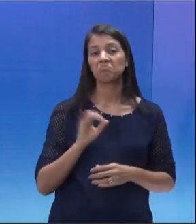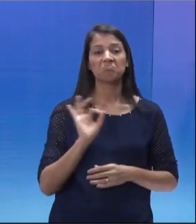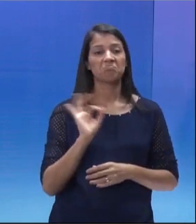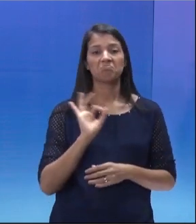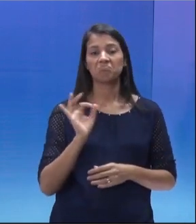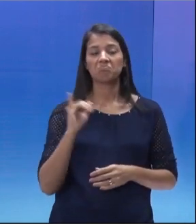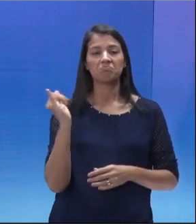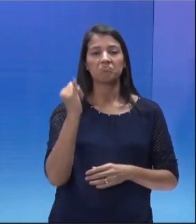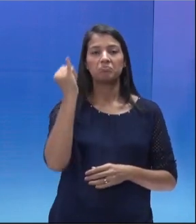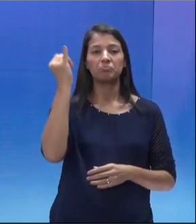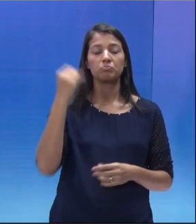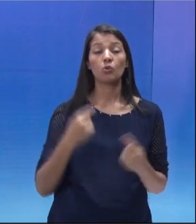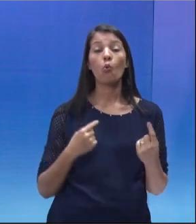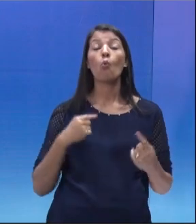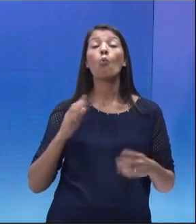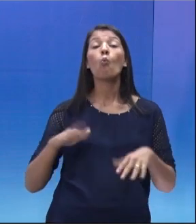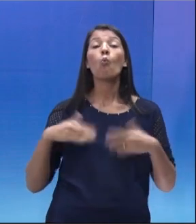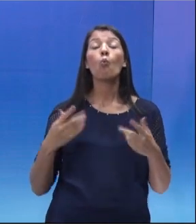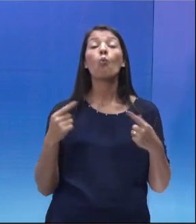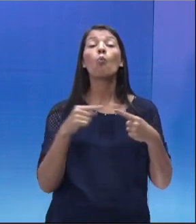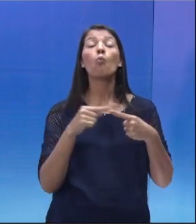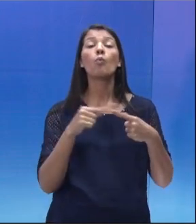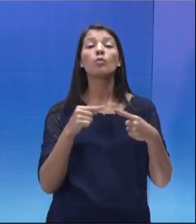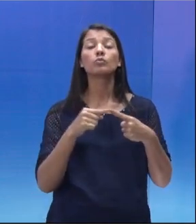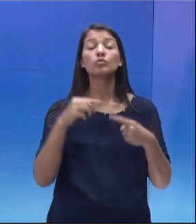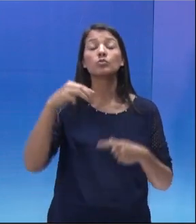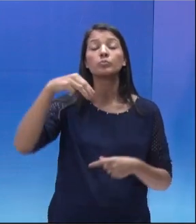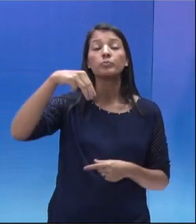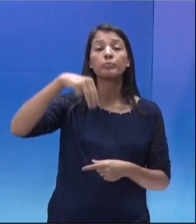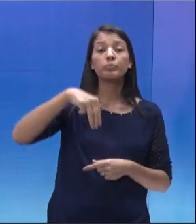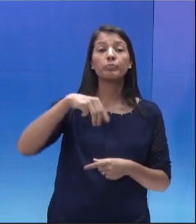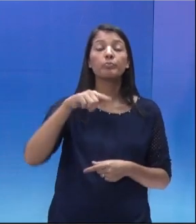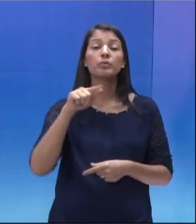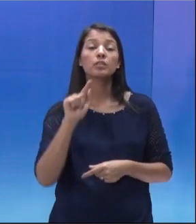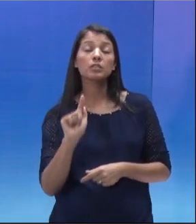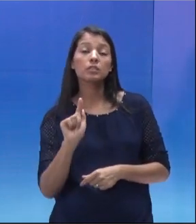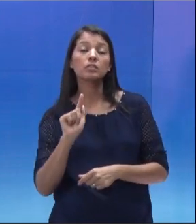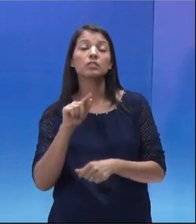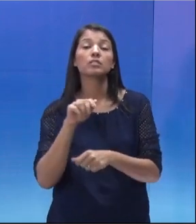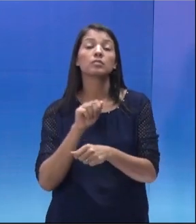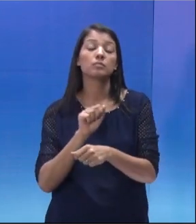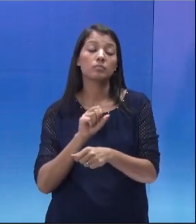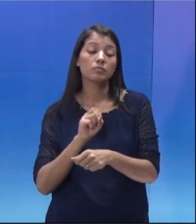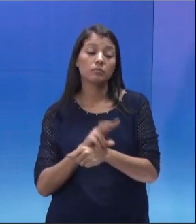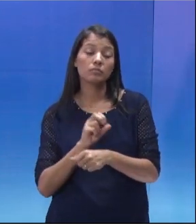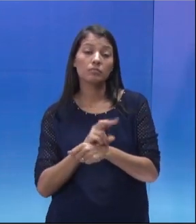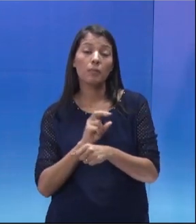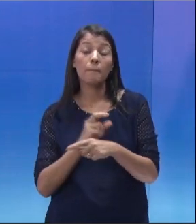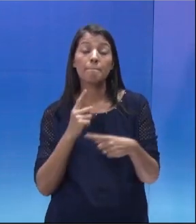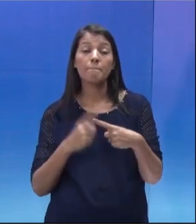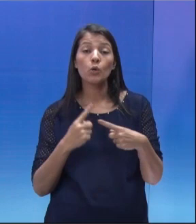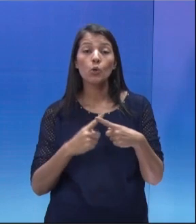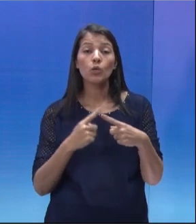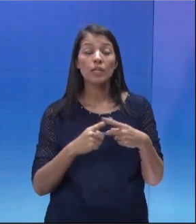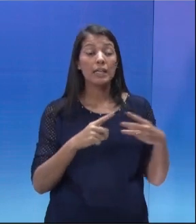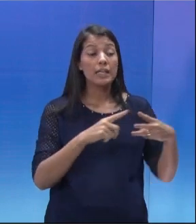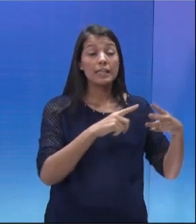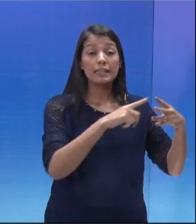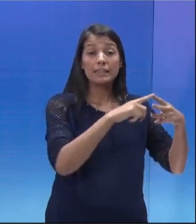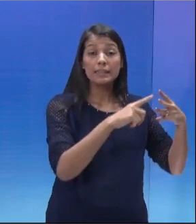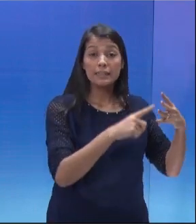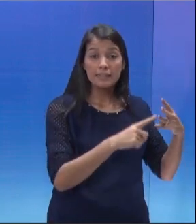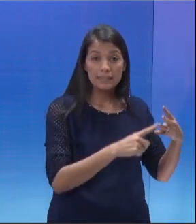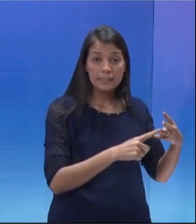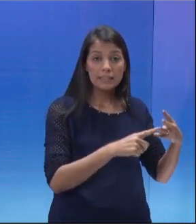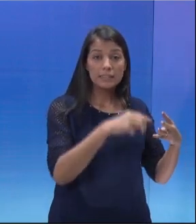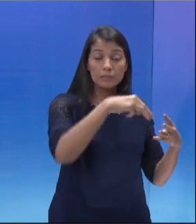não importando o tipo de pesticida, foi de 3 mg de pesticida para cada grama de ração e que cada rato